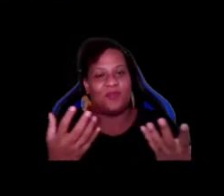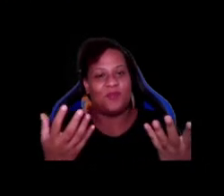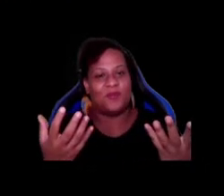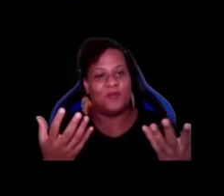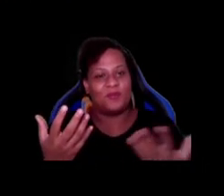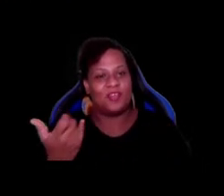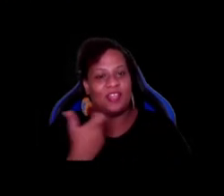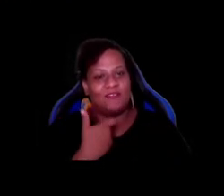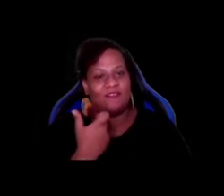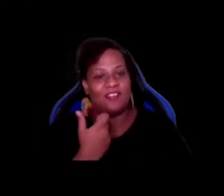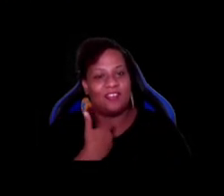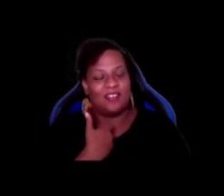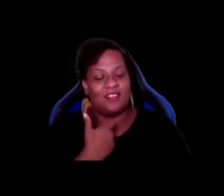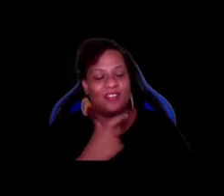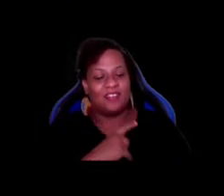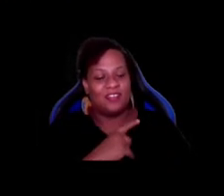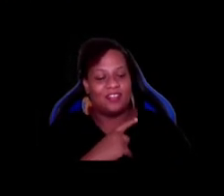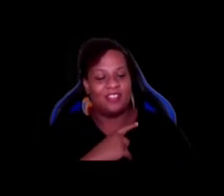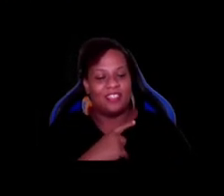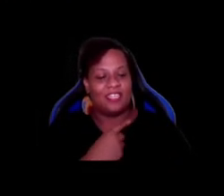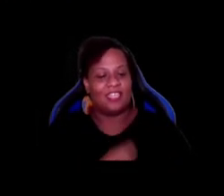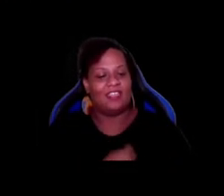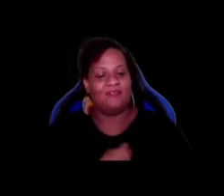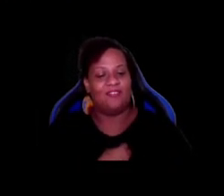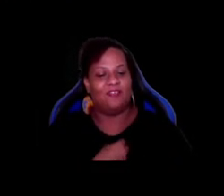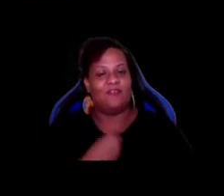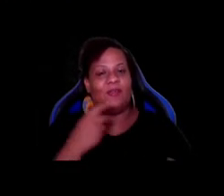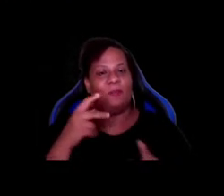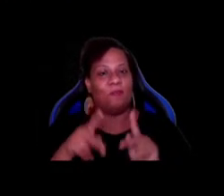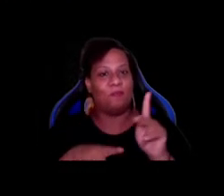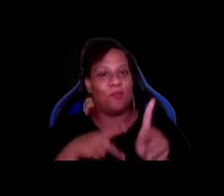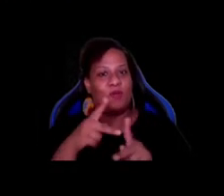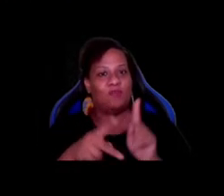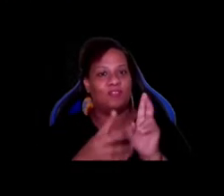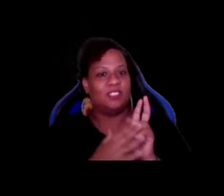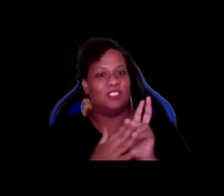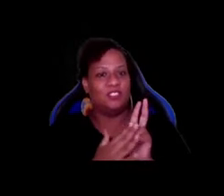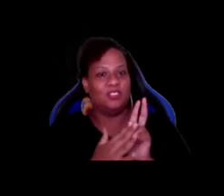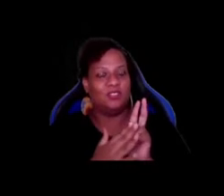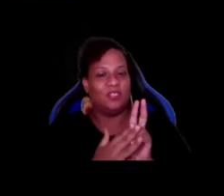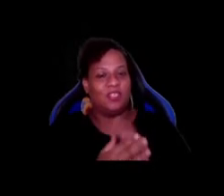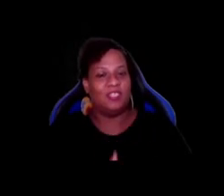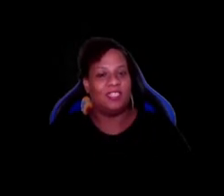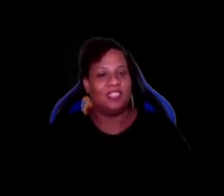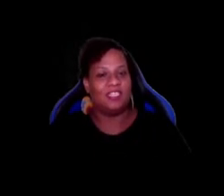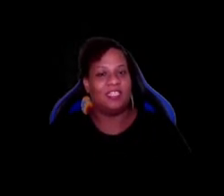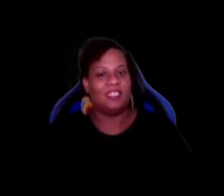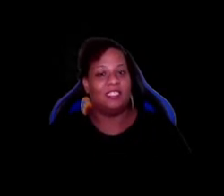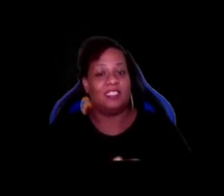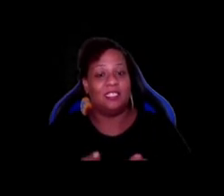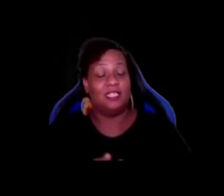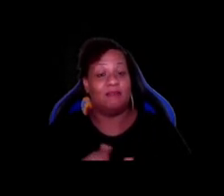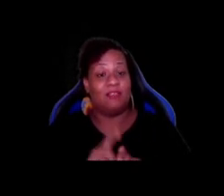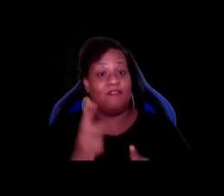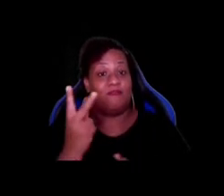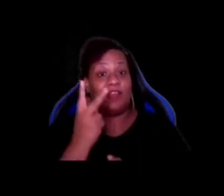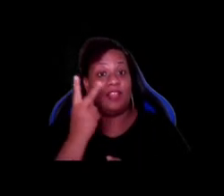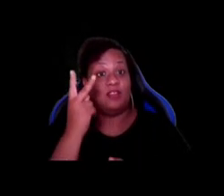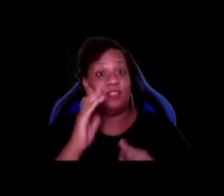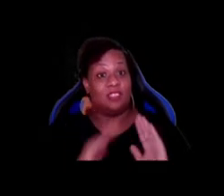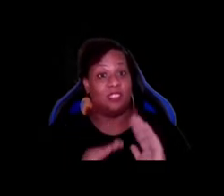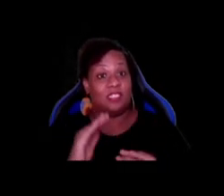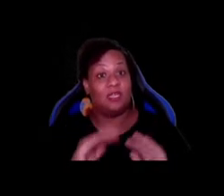dizia é vivido pelos povos indígenas também. E a valorização dos tambores, o sagrado